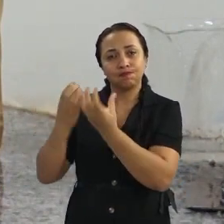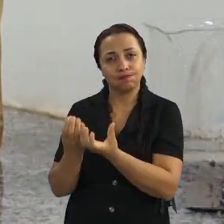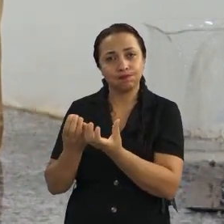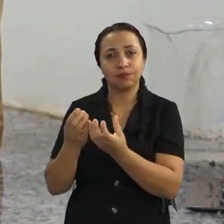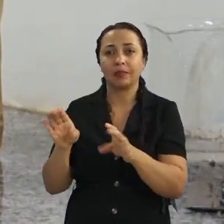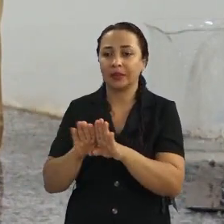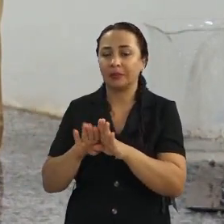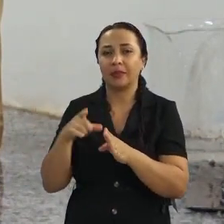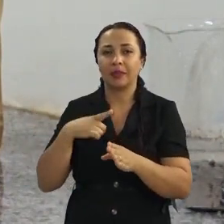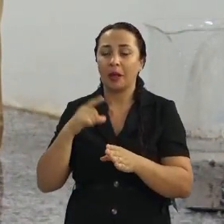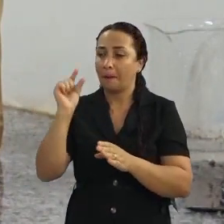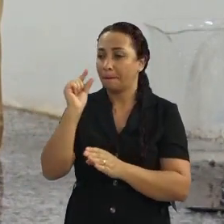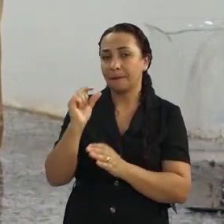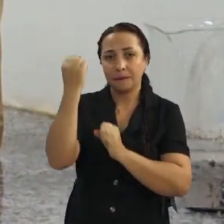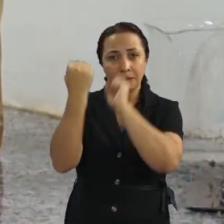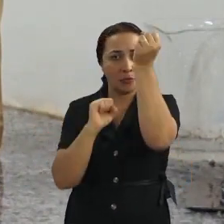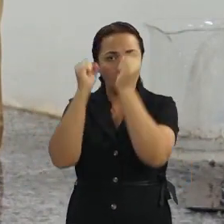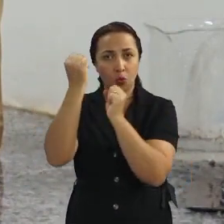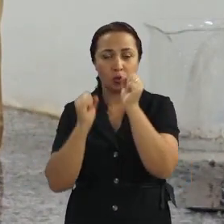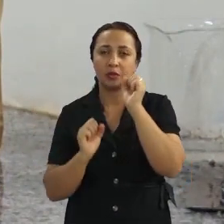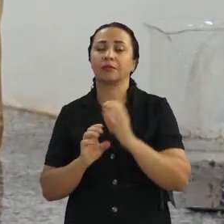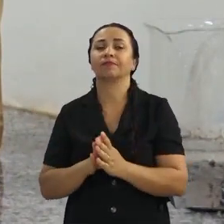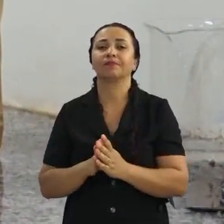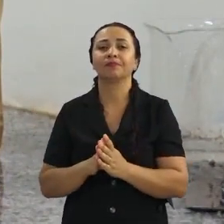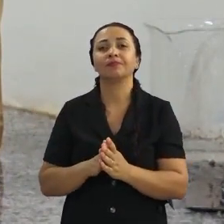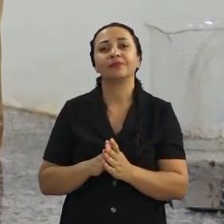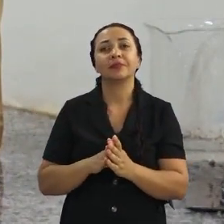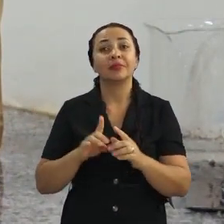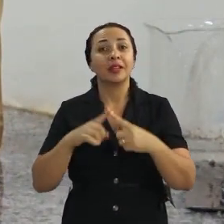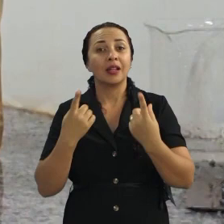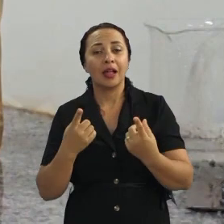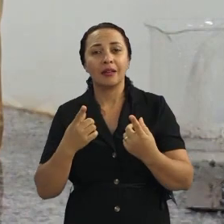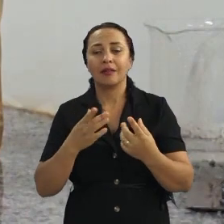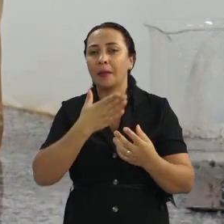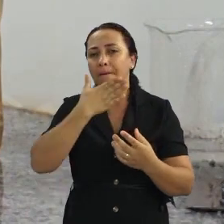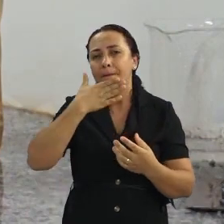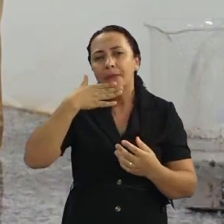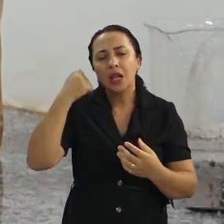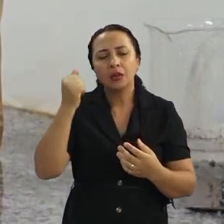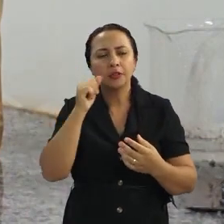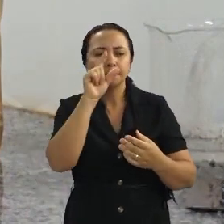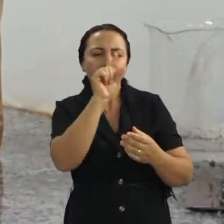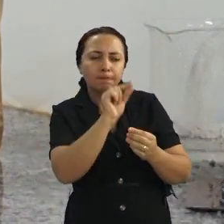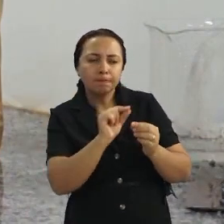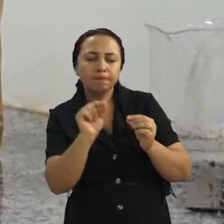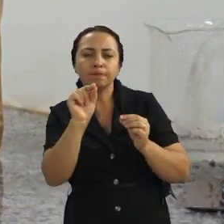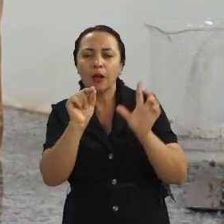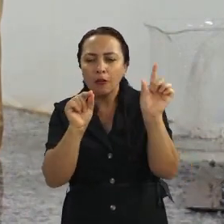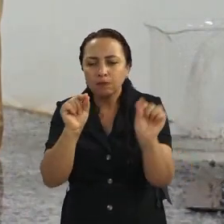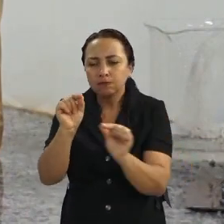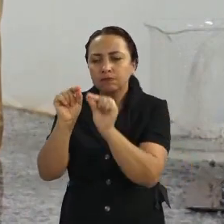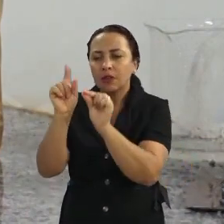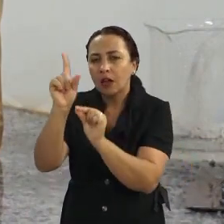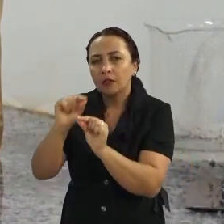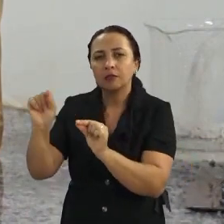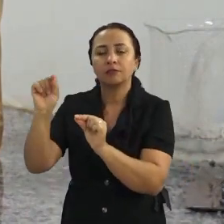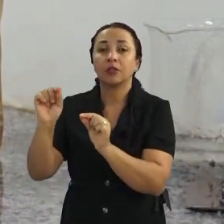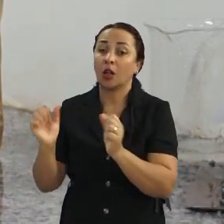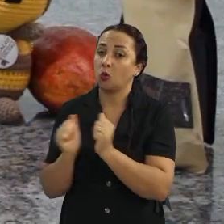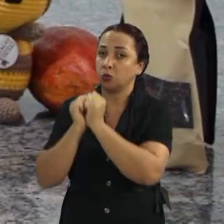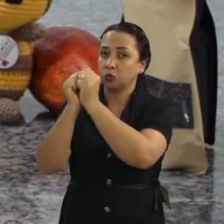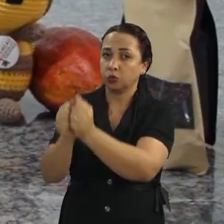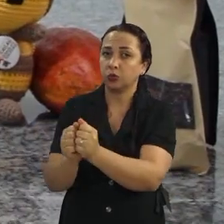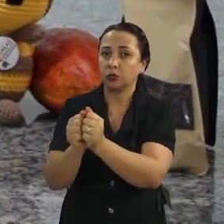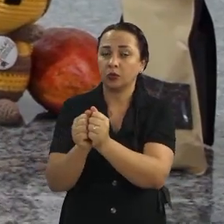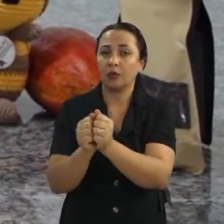uma uma indústria uma pequena indústria de máquinas e a gente vem aperfeiçoando essa máquina junto com